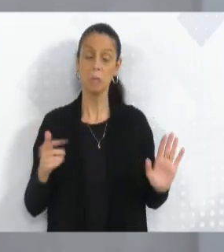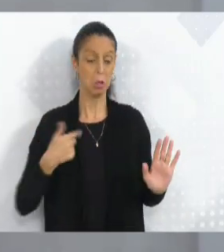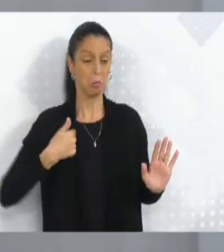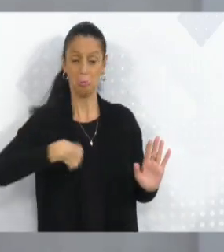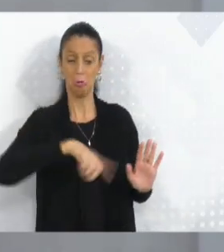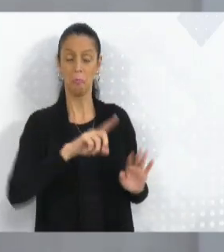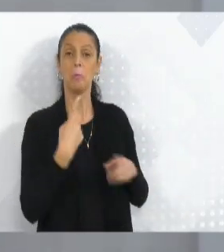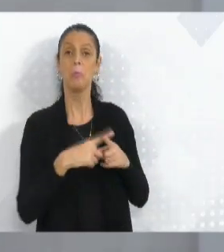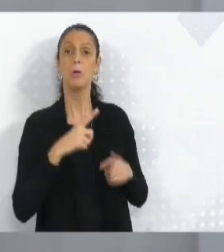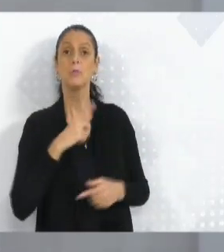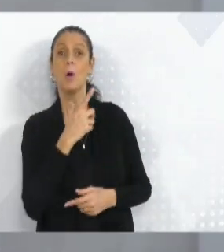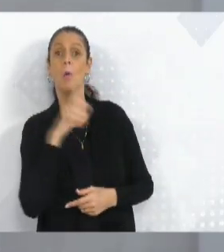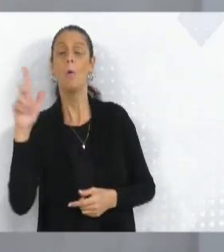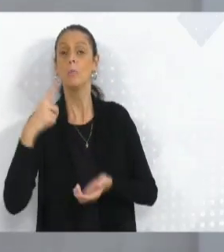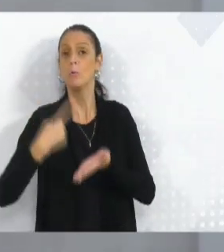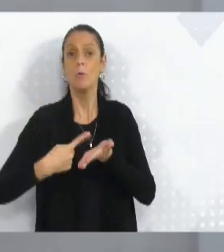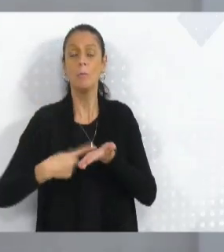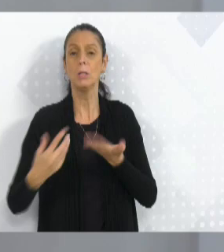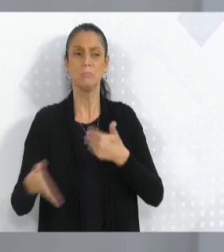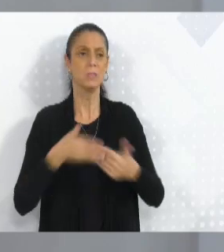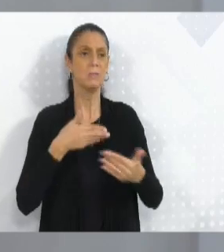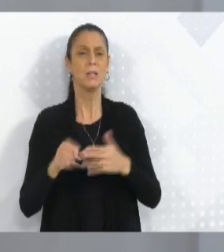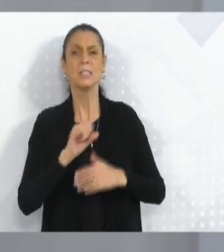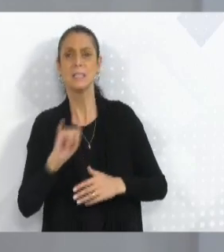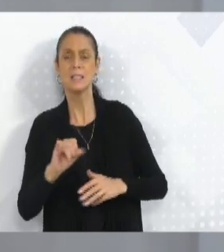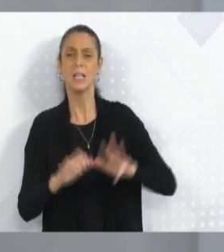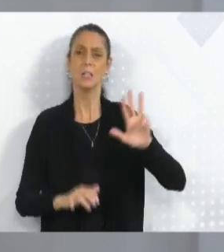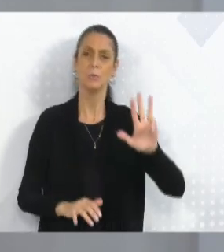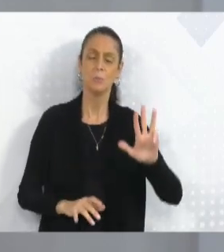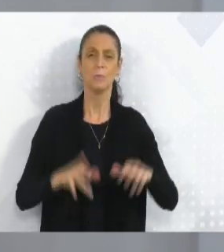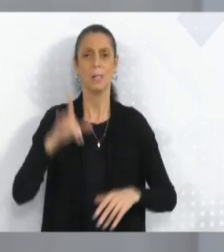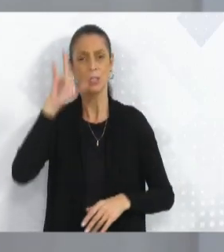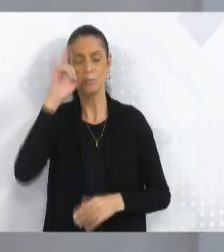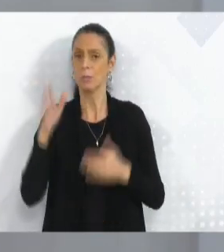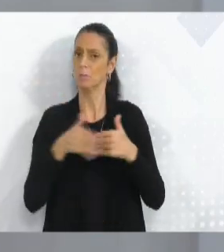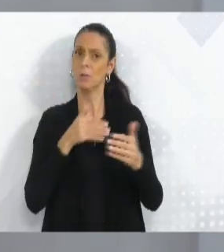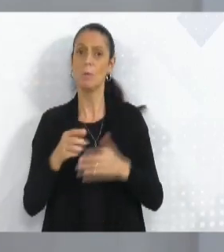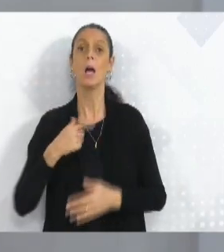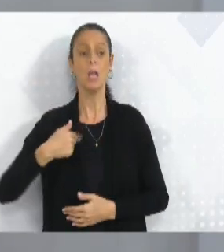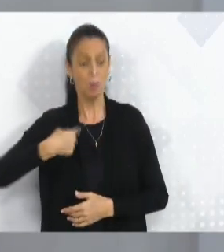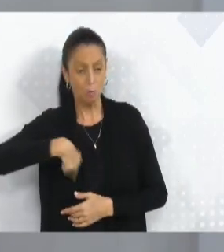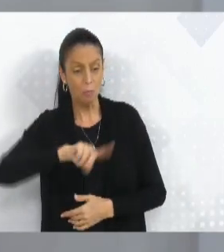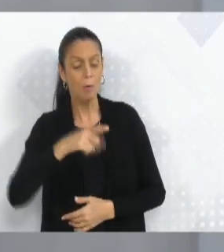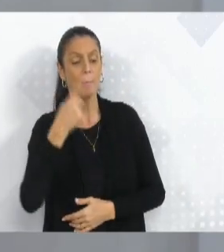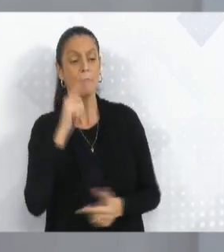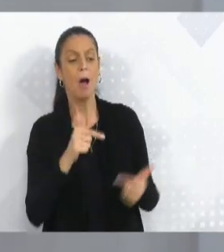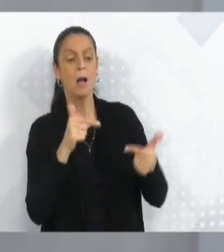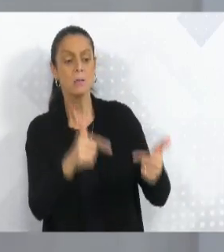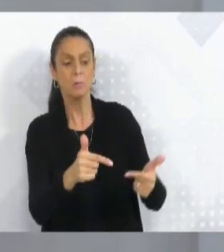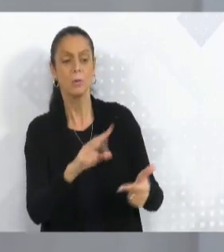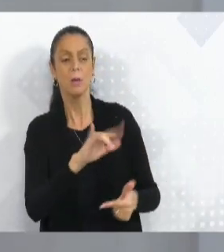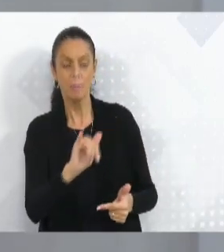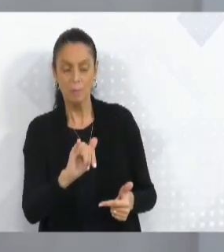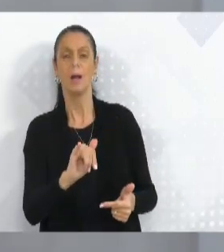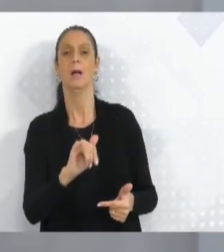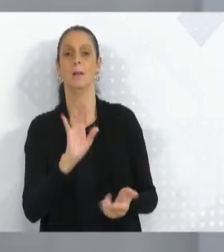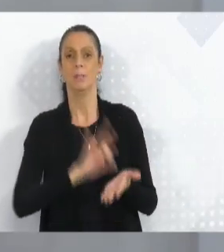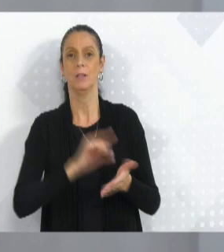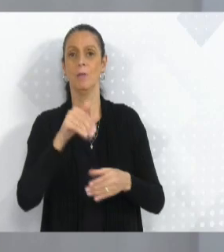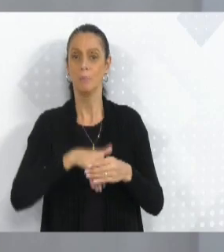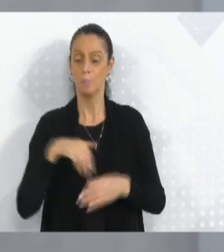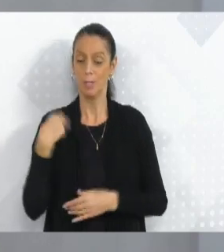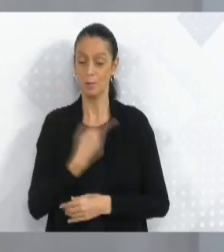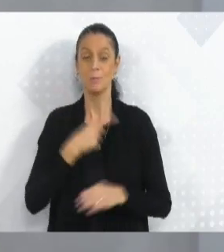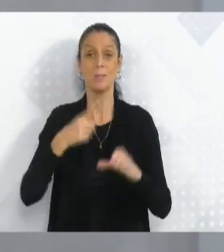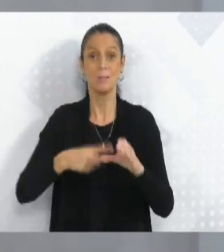tem outra agenda Independente se tal Lula se tá a Dilma quem tiver lá eu vou lá para ver as ações que vão ser voltadas para nossa cidade